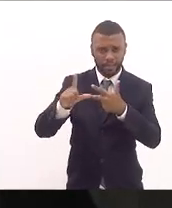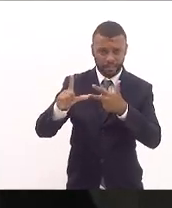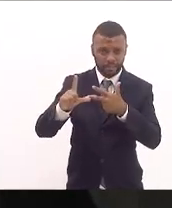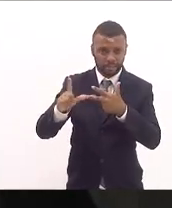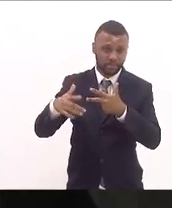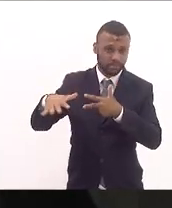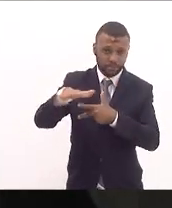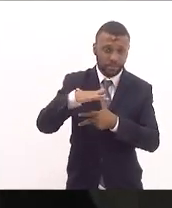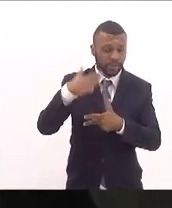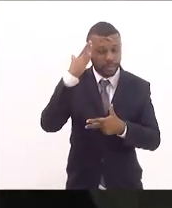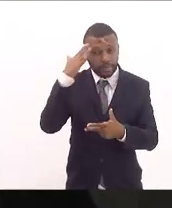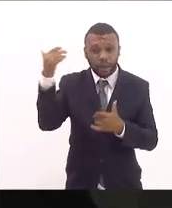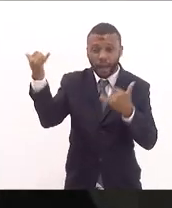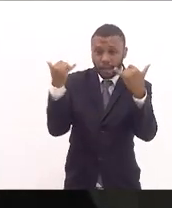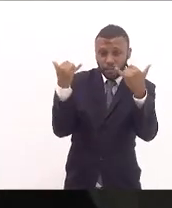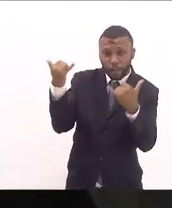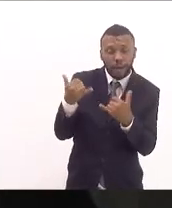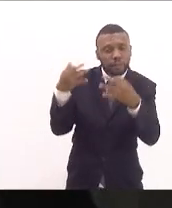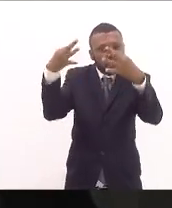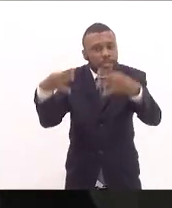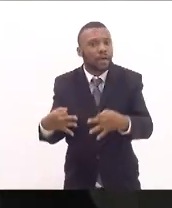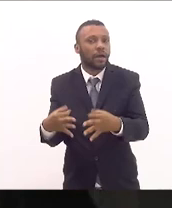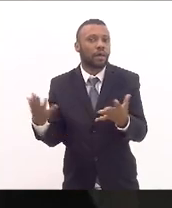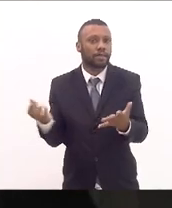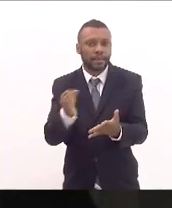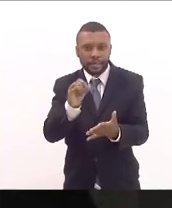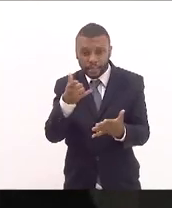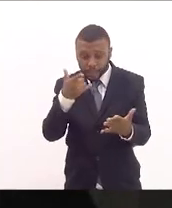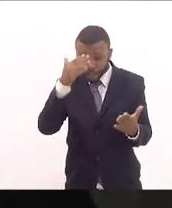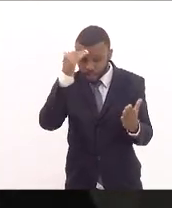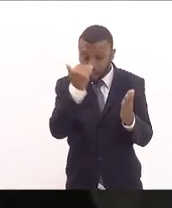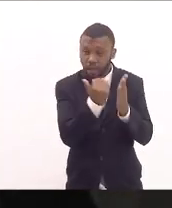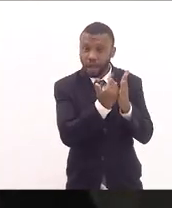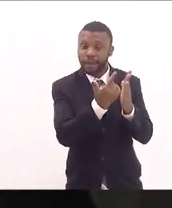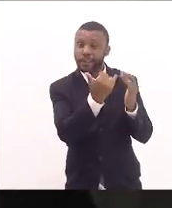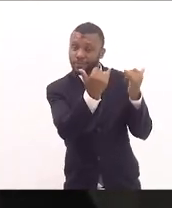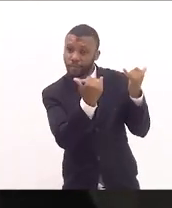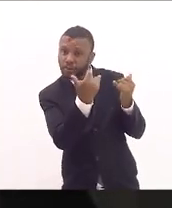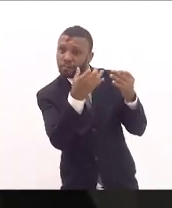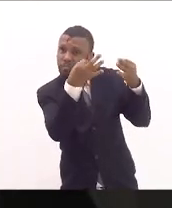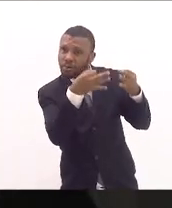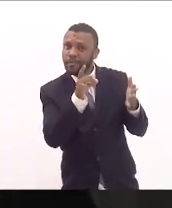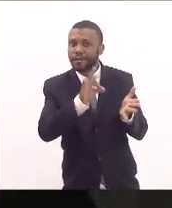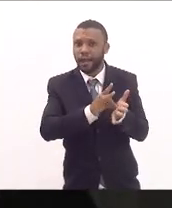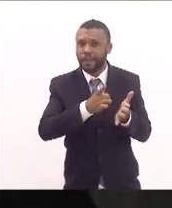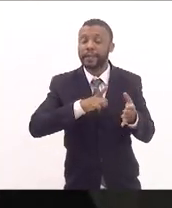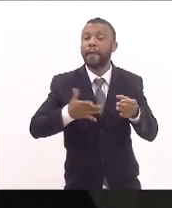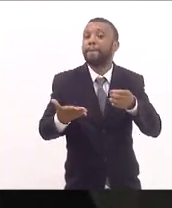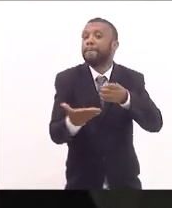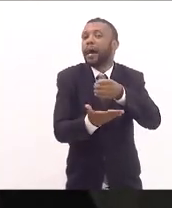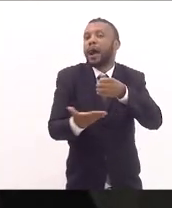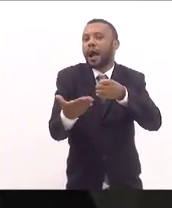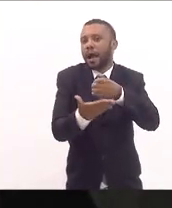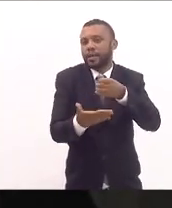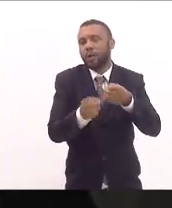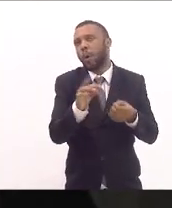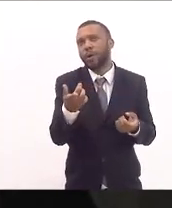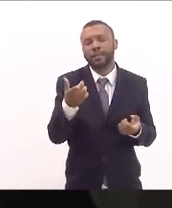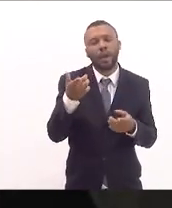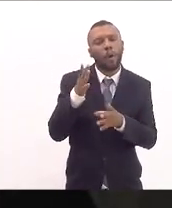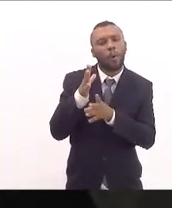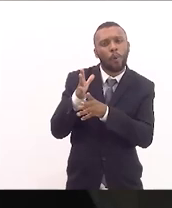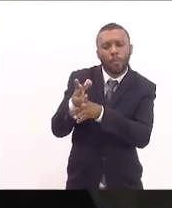os números se eles tão feliz tão feliz tão verossímeis se eles têm é tem sustentação se é uma memória de